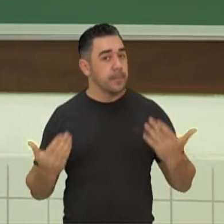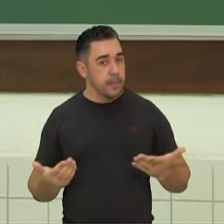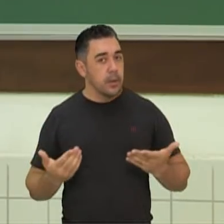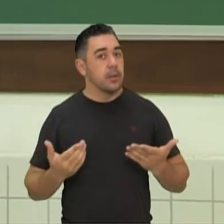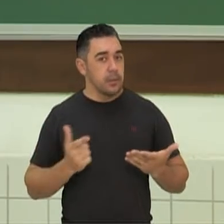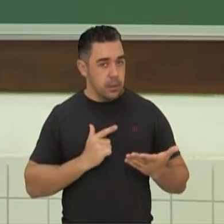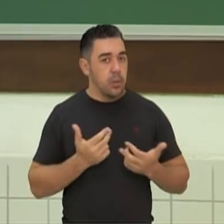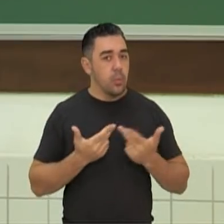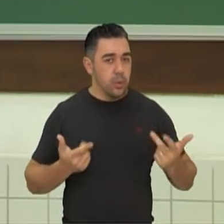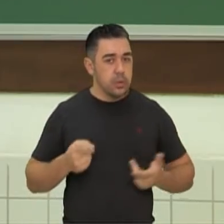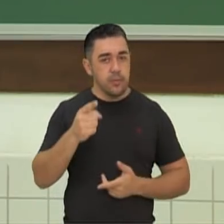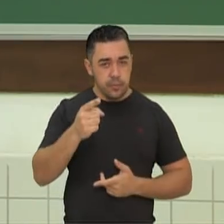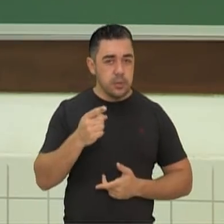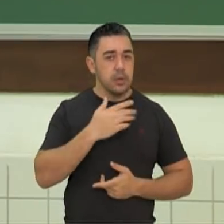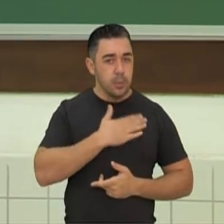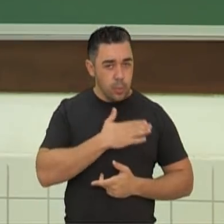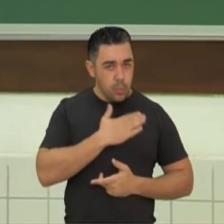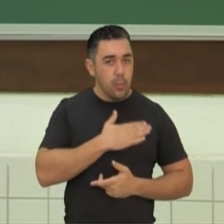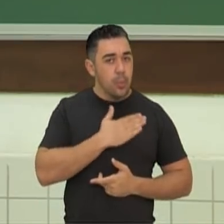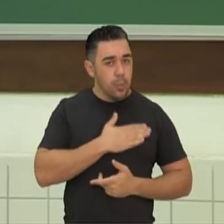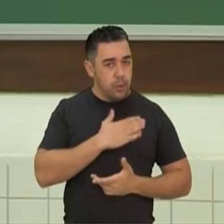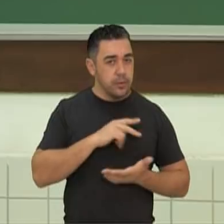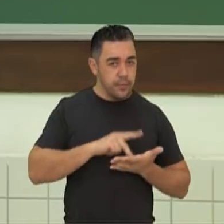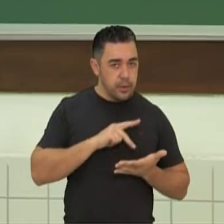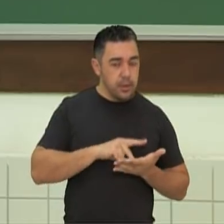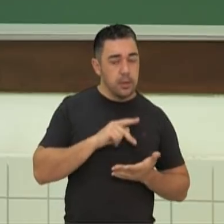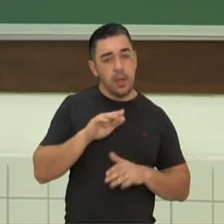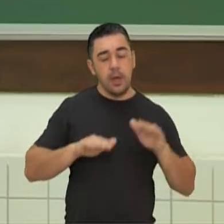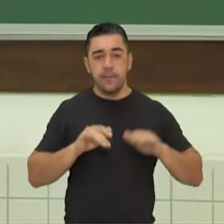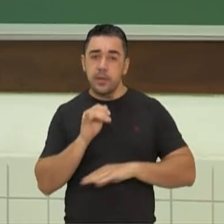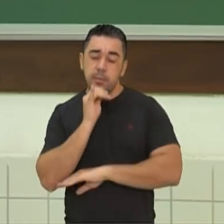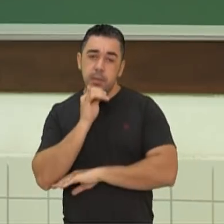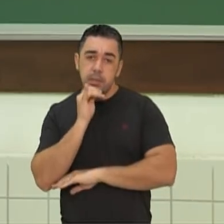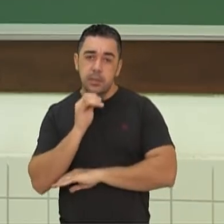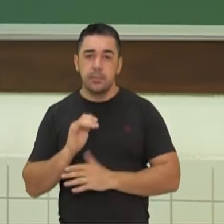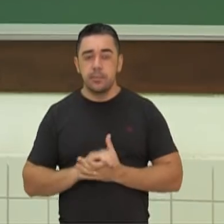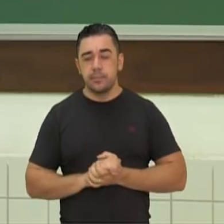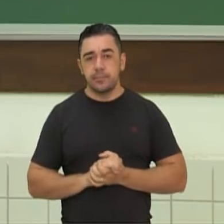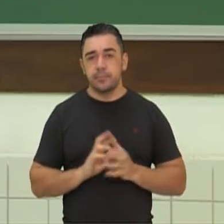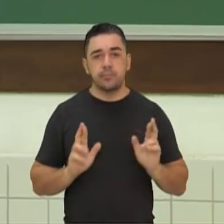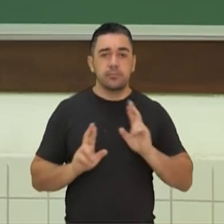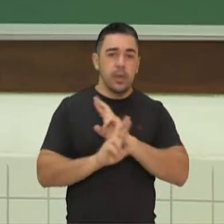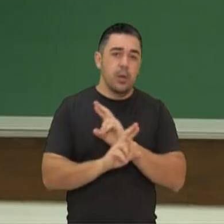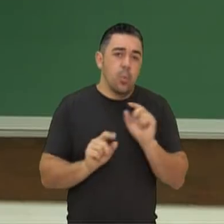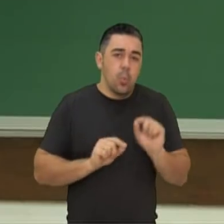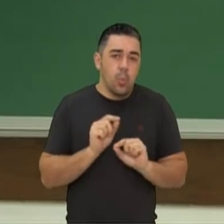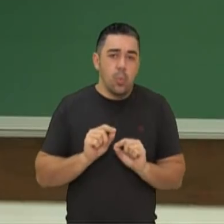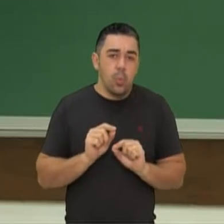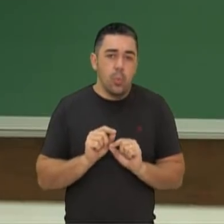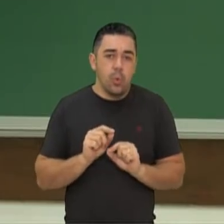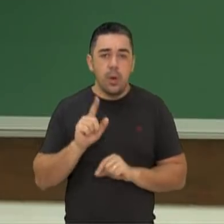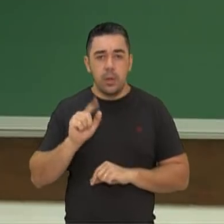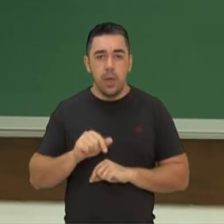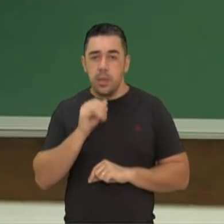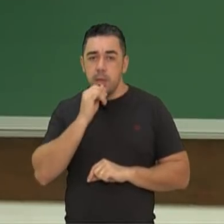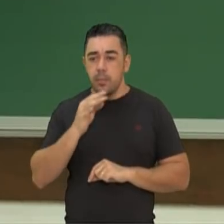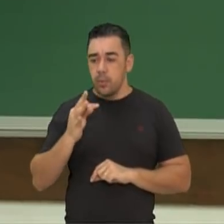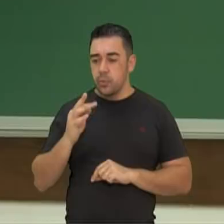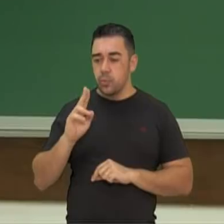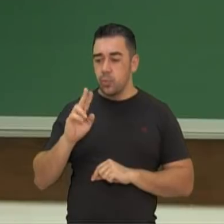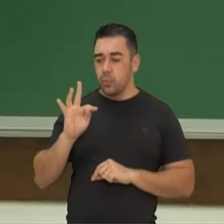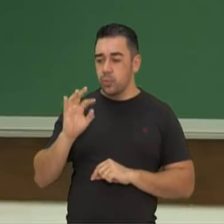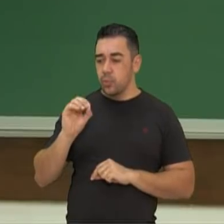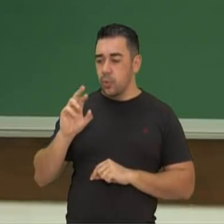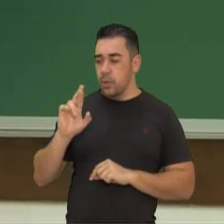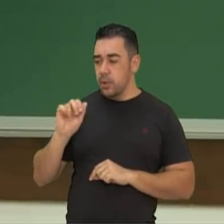tem coisas que você deve realmente gostar. Seja, por exemplo, com relação ao tutorial de um